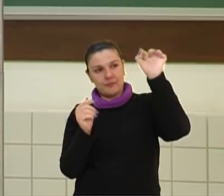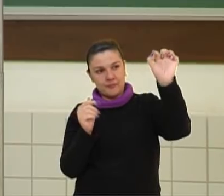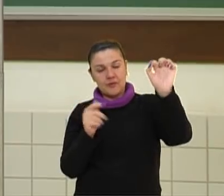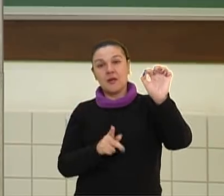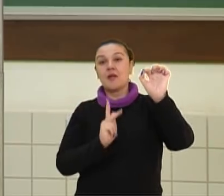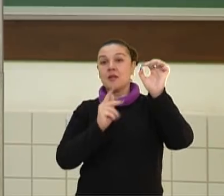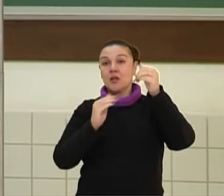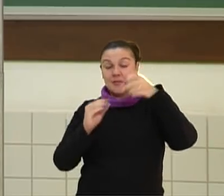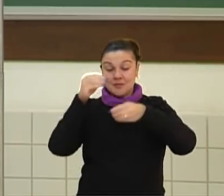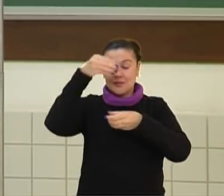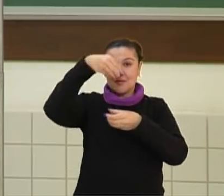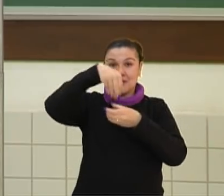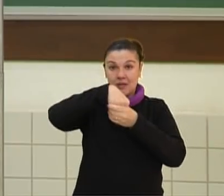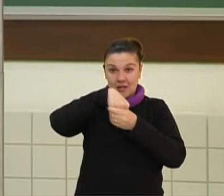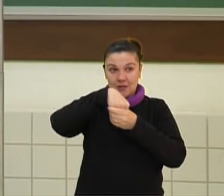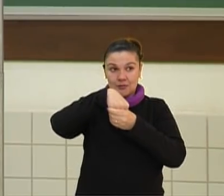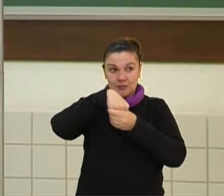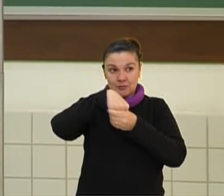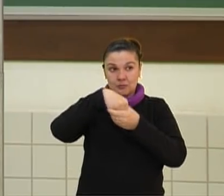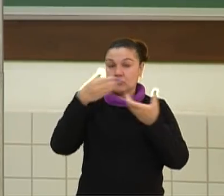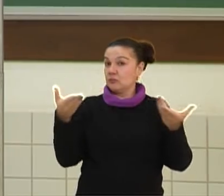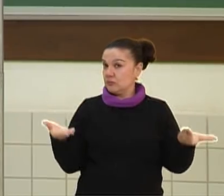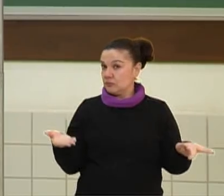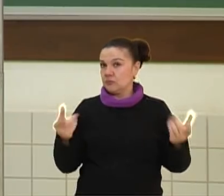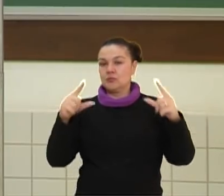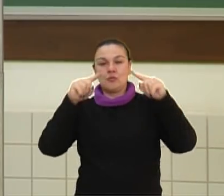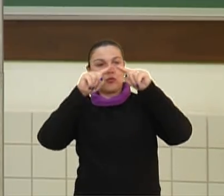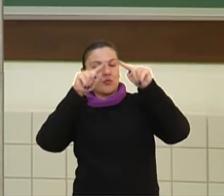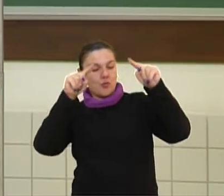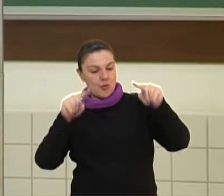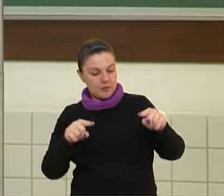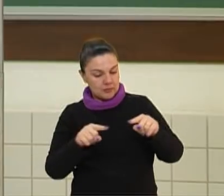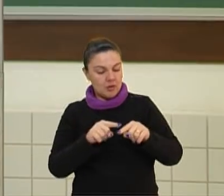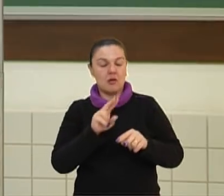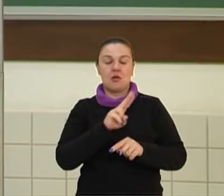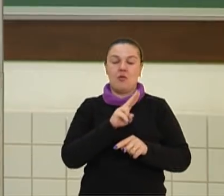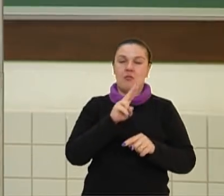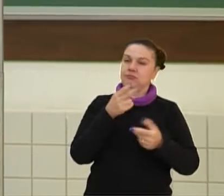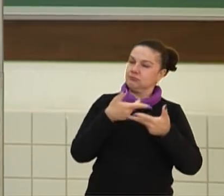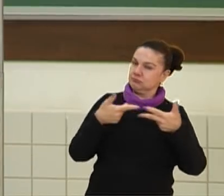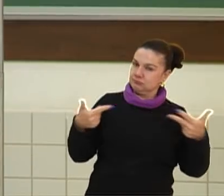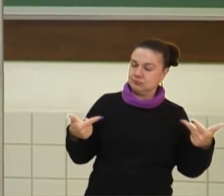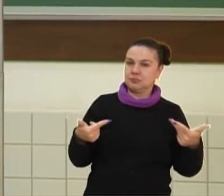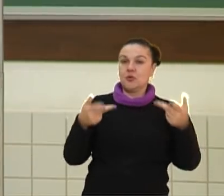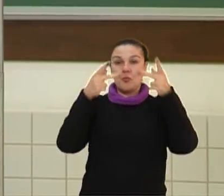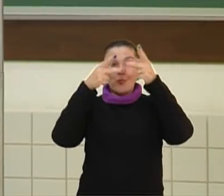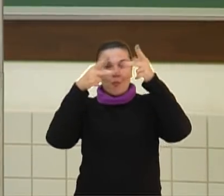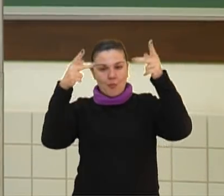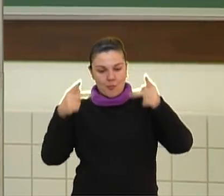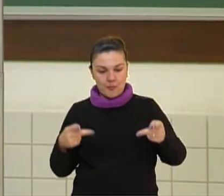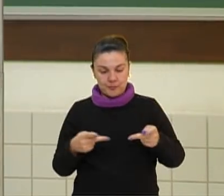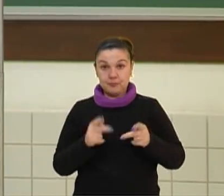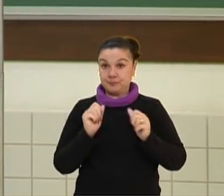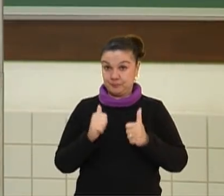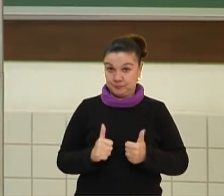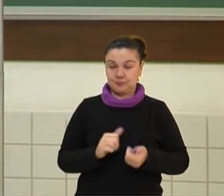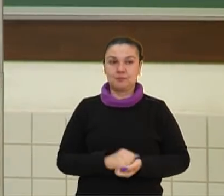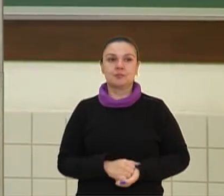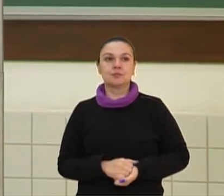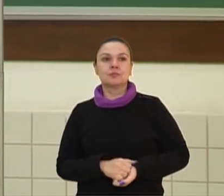eles estão dentro, por exemplo, de um retângulo, de um quadrado, enfim, de um polígono, tá bom?